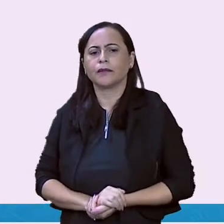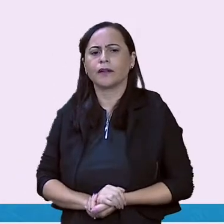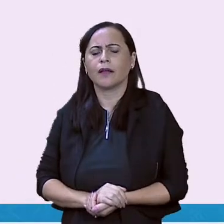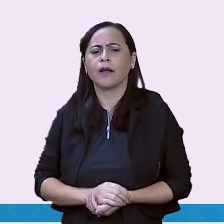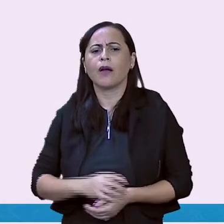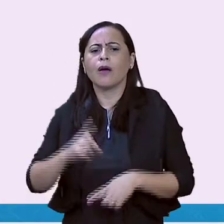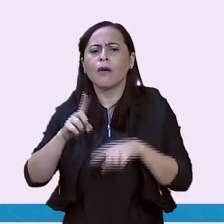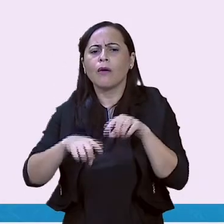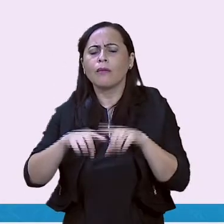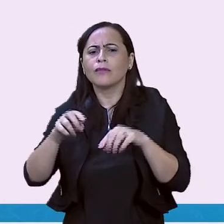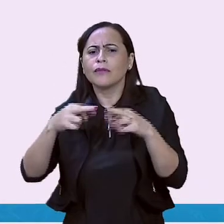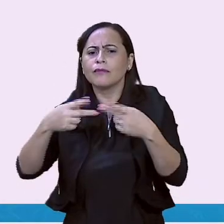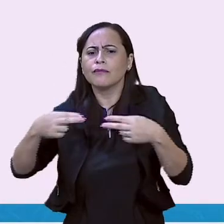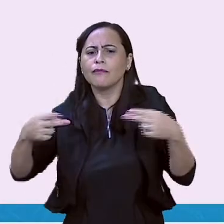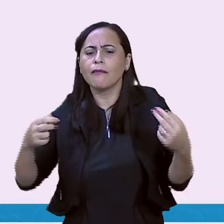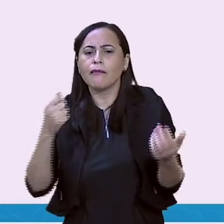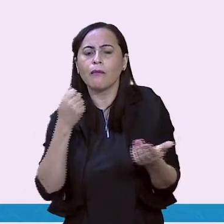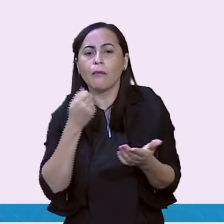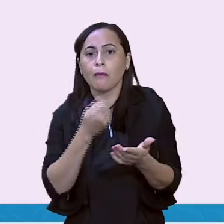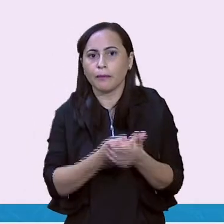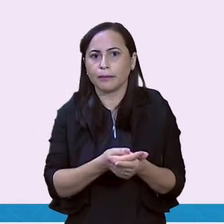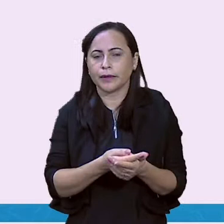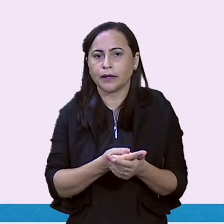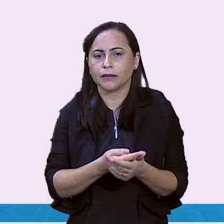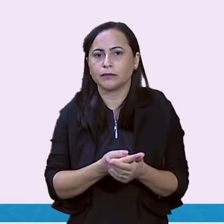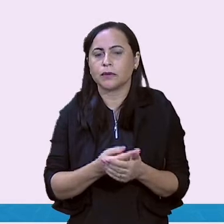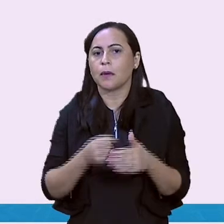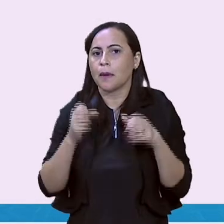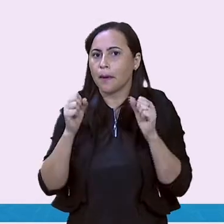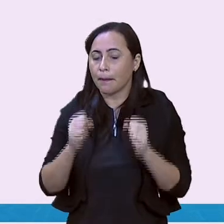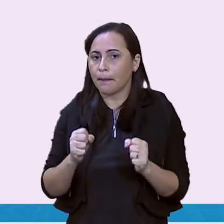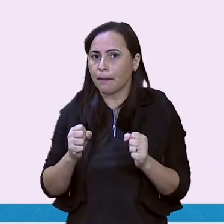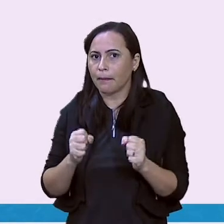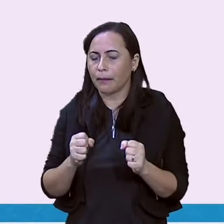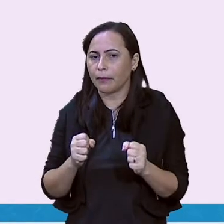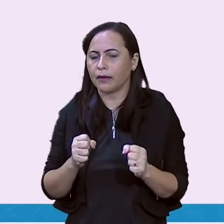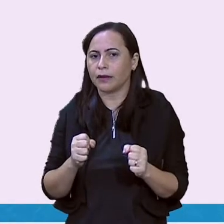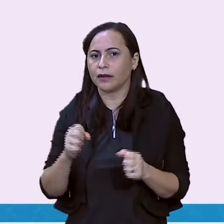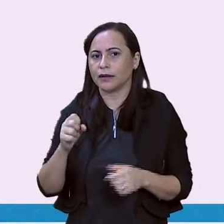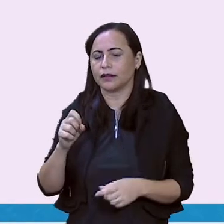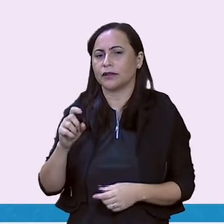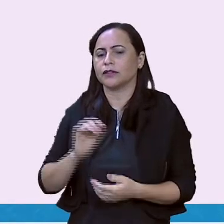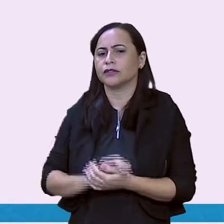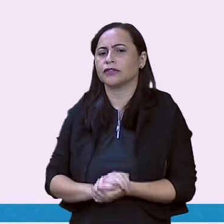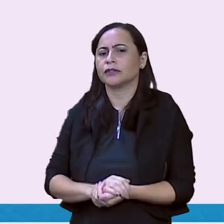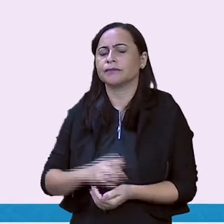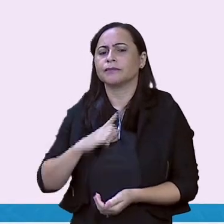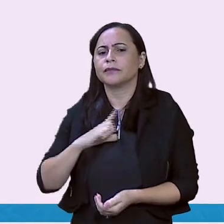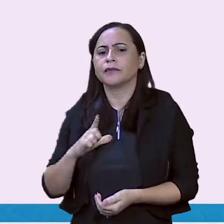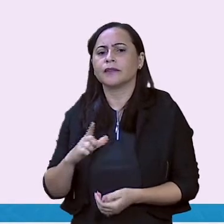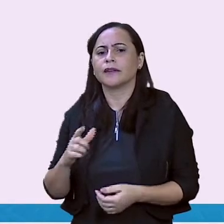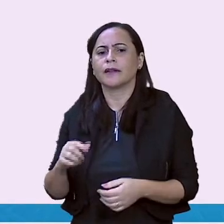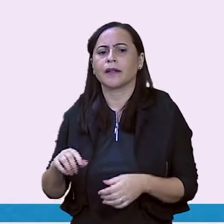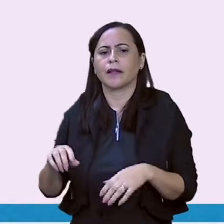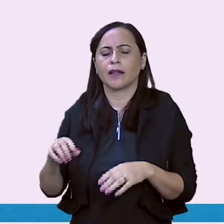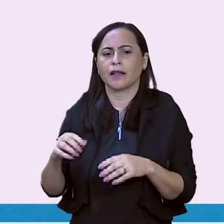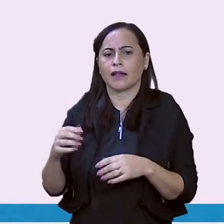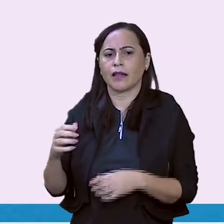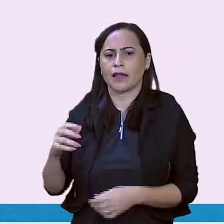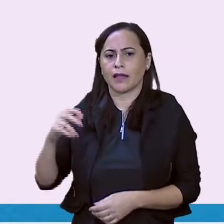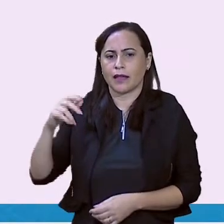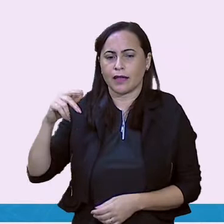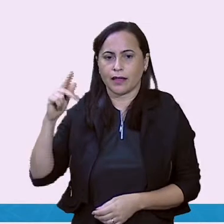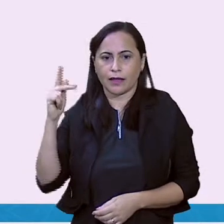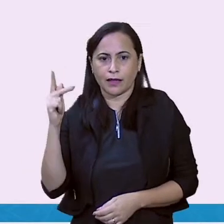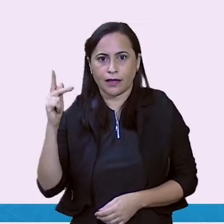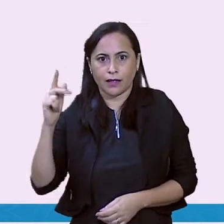que compramos podem ser adquiridos por quilo, já aprendemos isso, né? Por litro ou